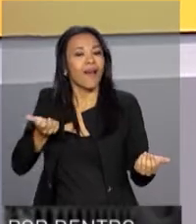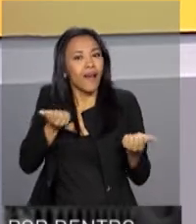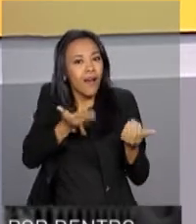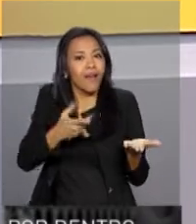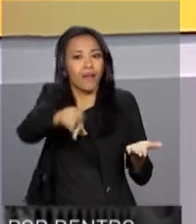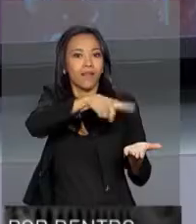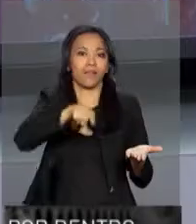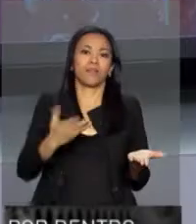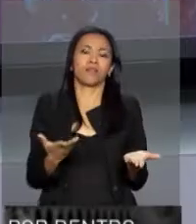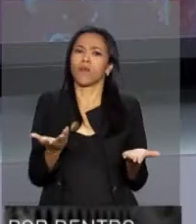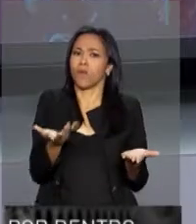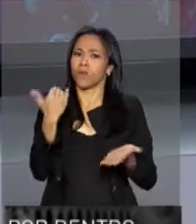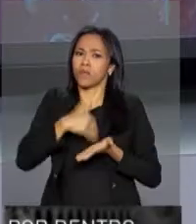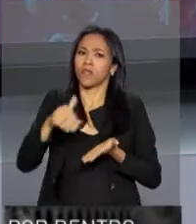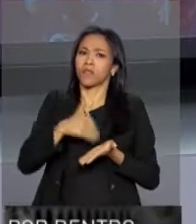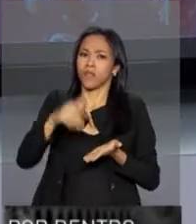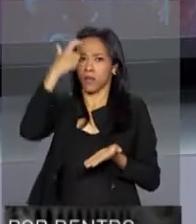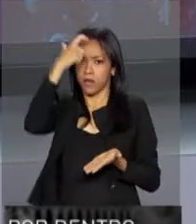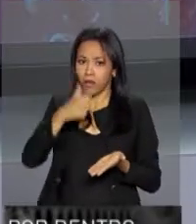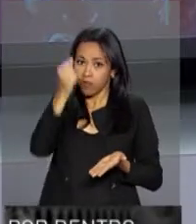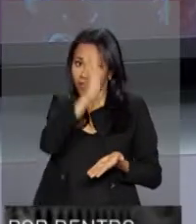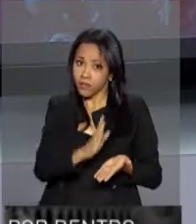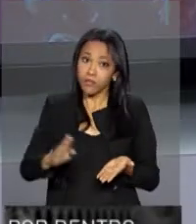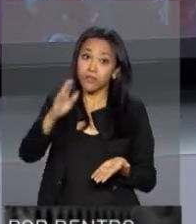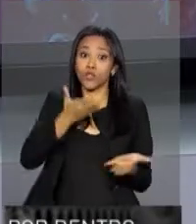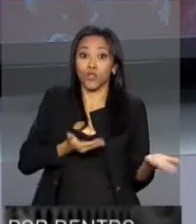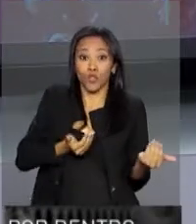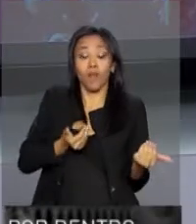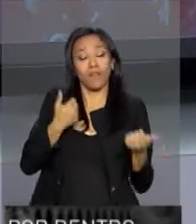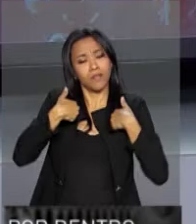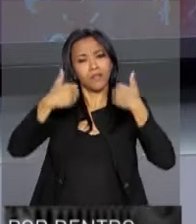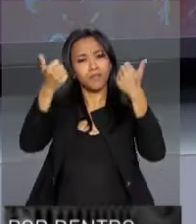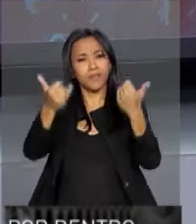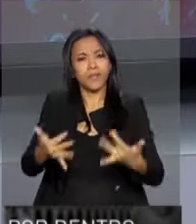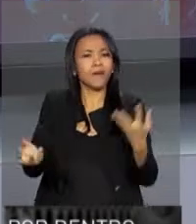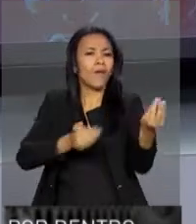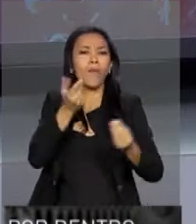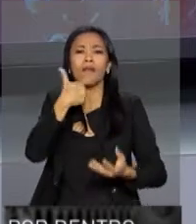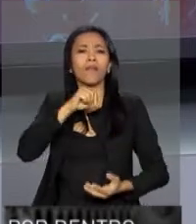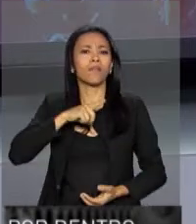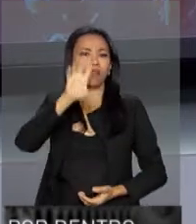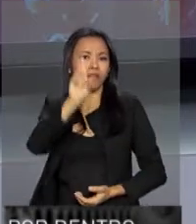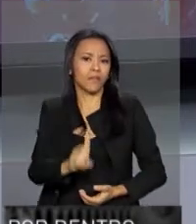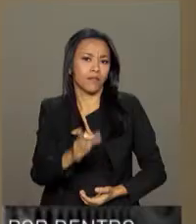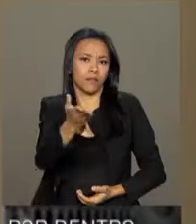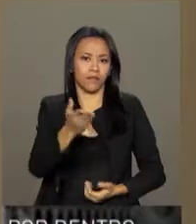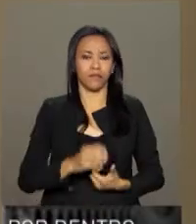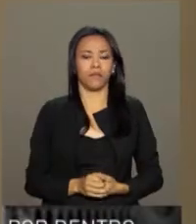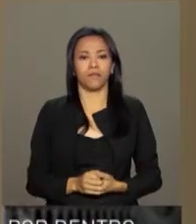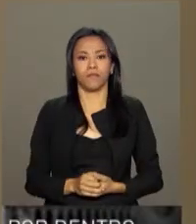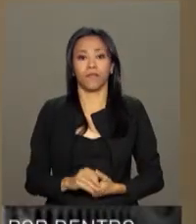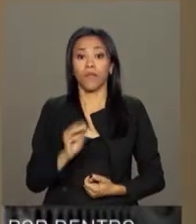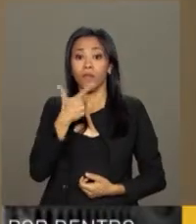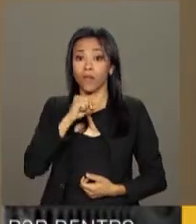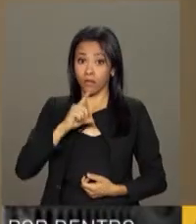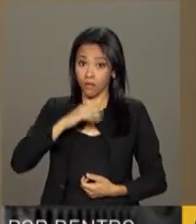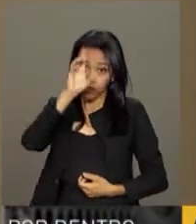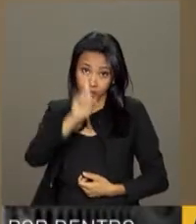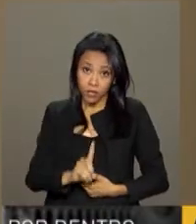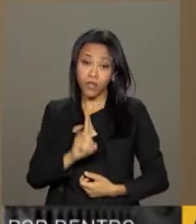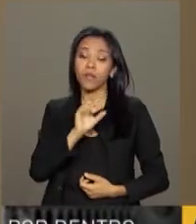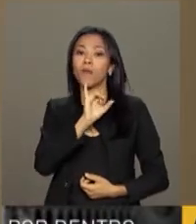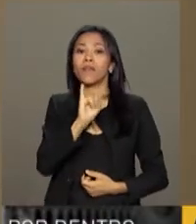população o secretário nacional de juventude assis filho explica quem tem direito ao programa quem tem direito ainda